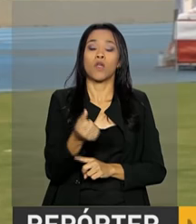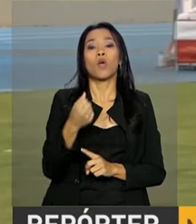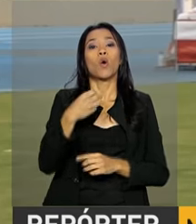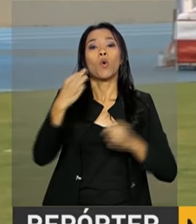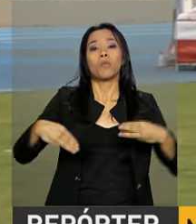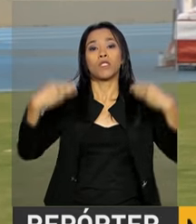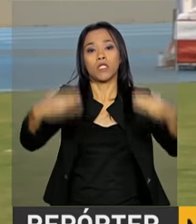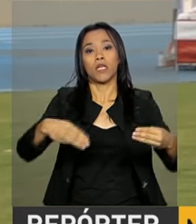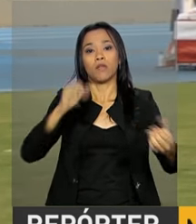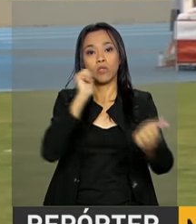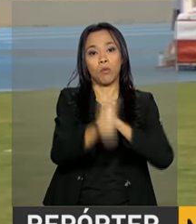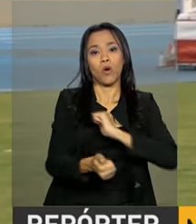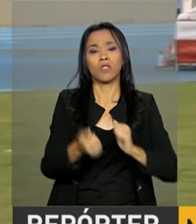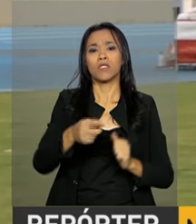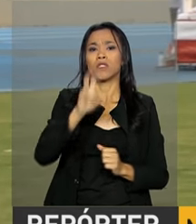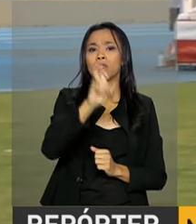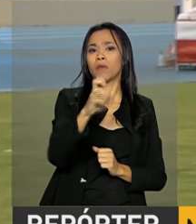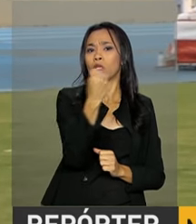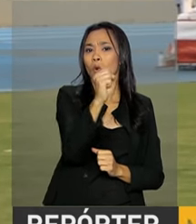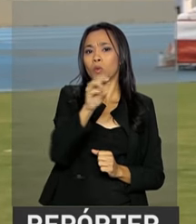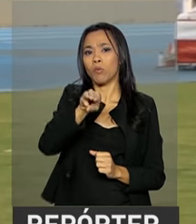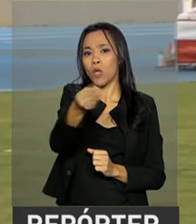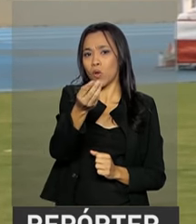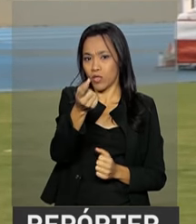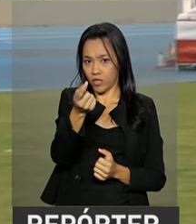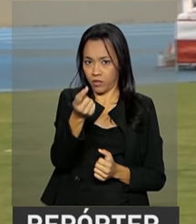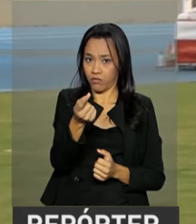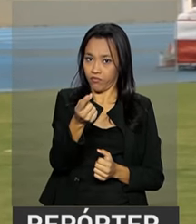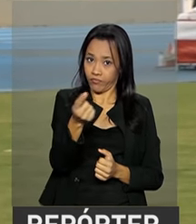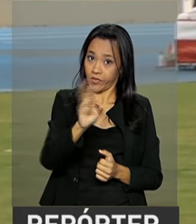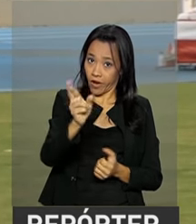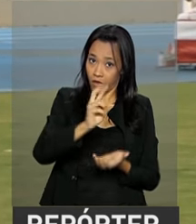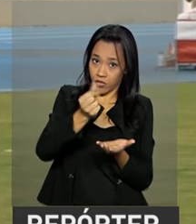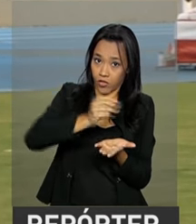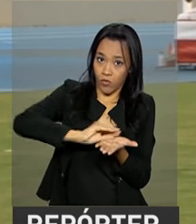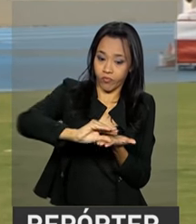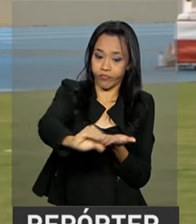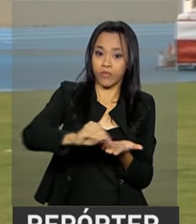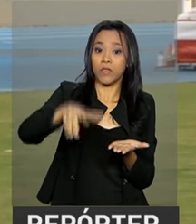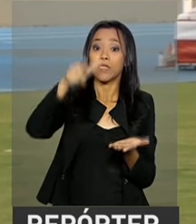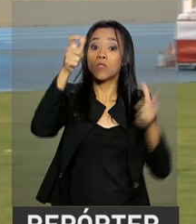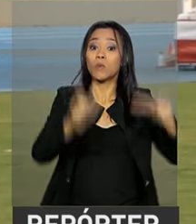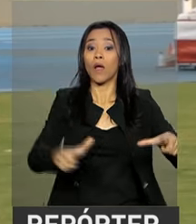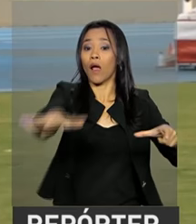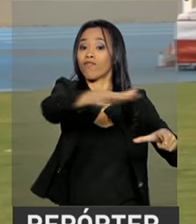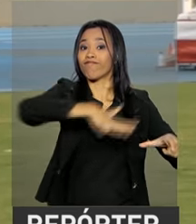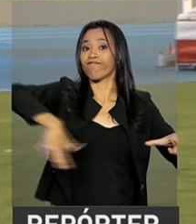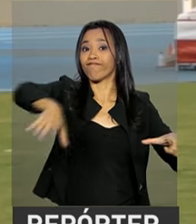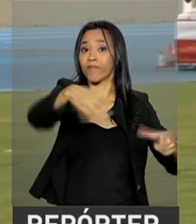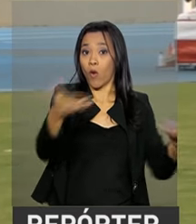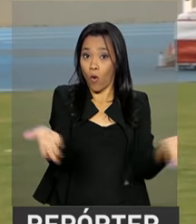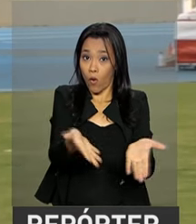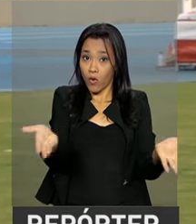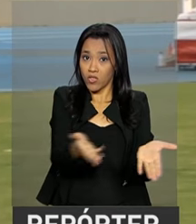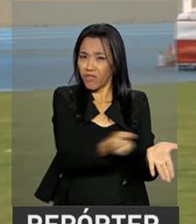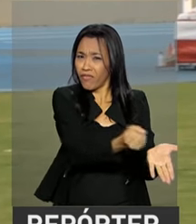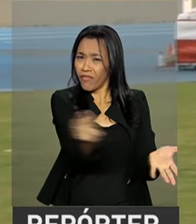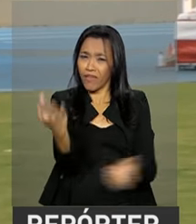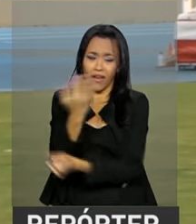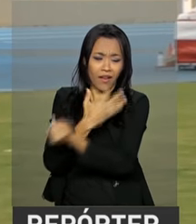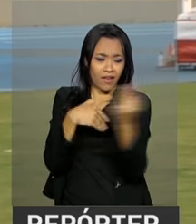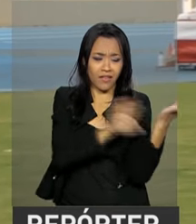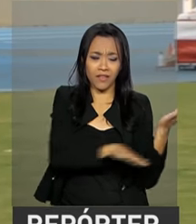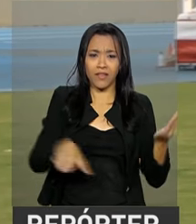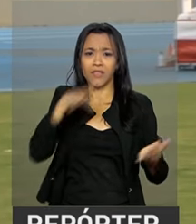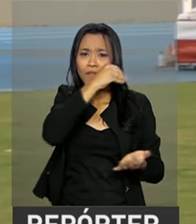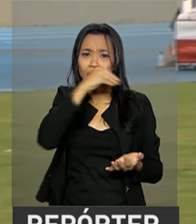investiu cerca de 58 milhões de reais no Centro Olímpico de Treinamento da Aeronáutica. Hoje, centenas de crianças e